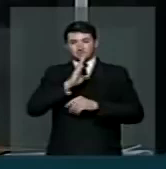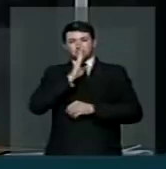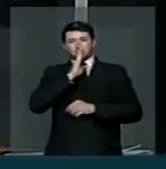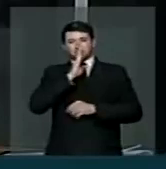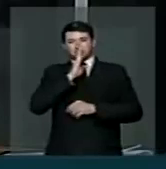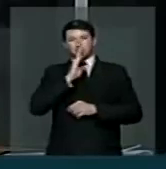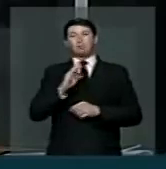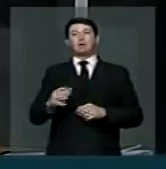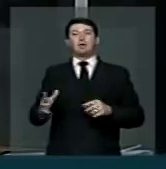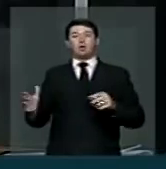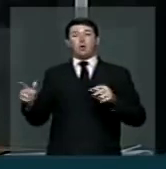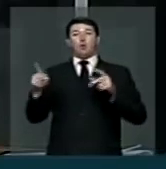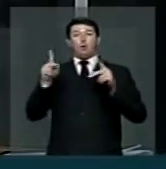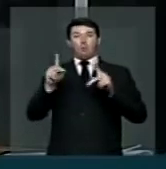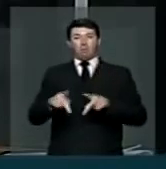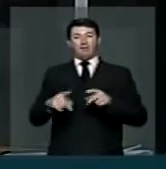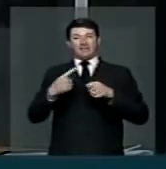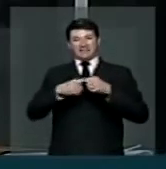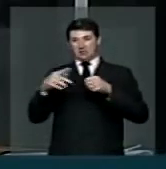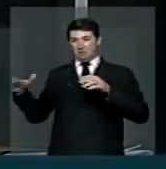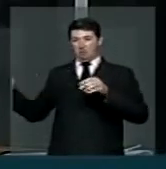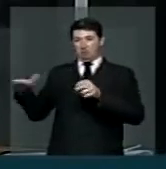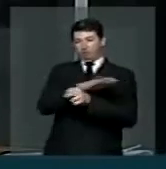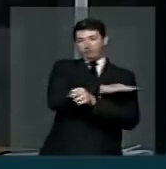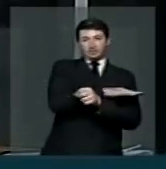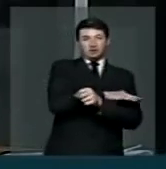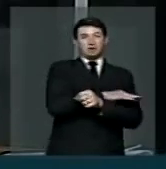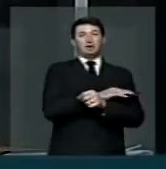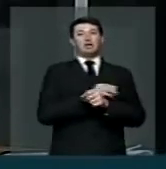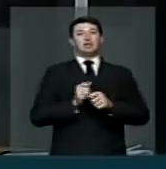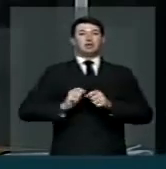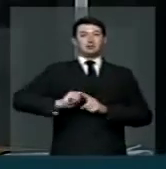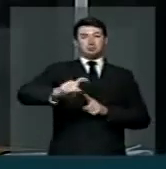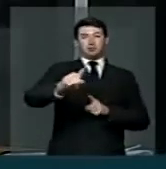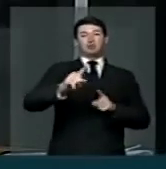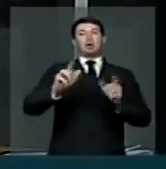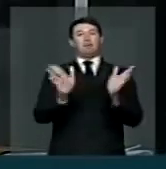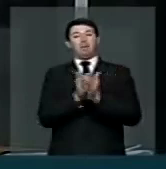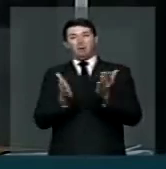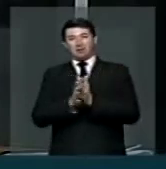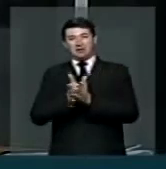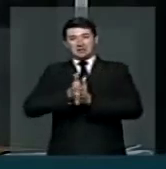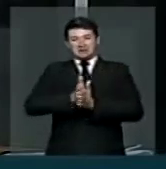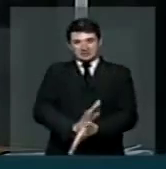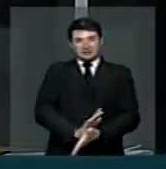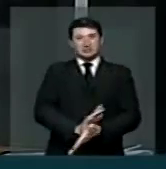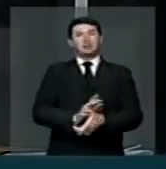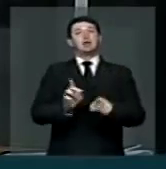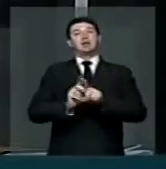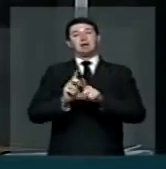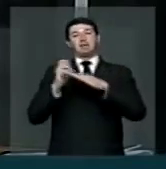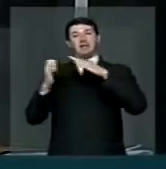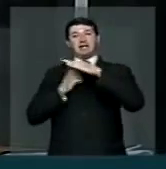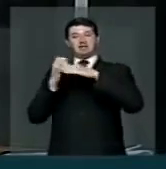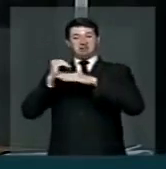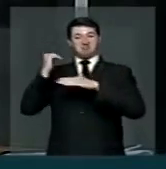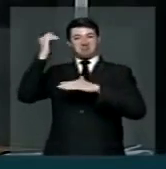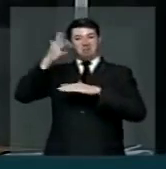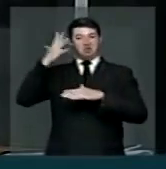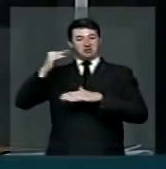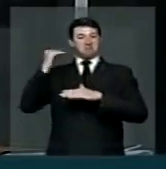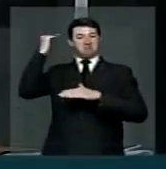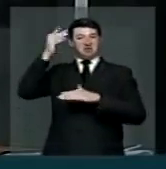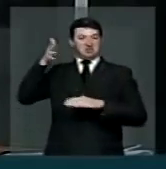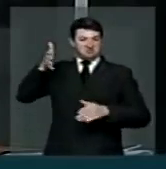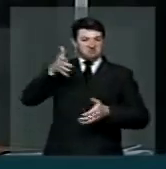cidades ou monoculturas, submetidas à miséria e subjugadas às forças econômicas e políticas,